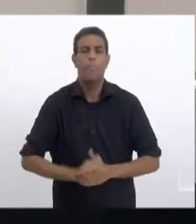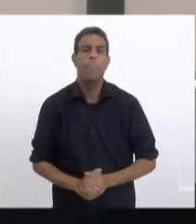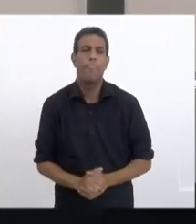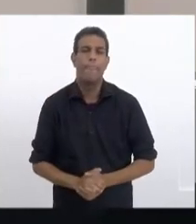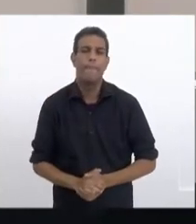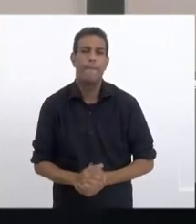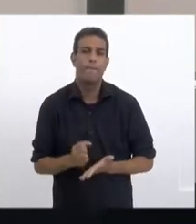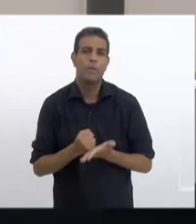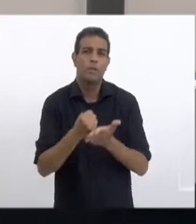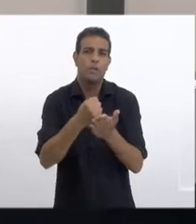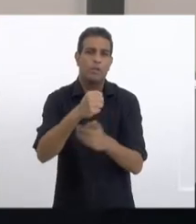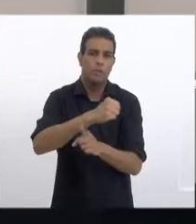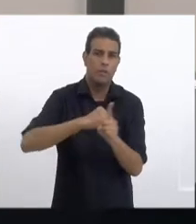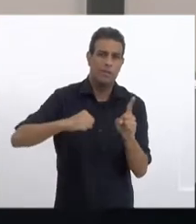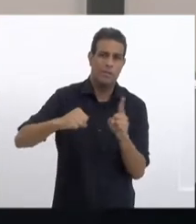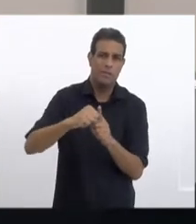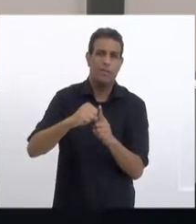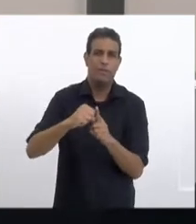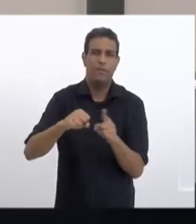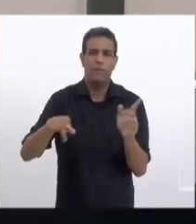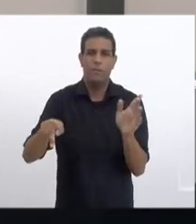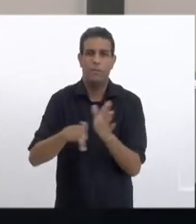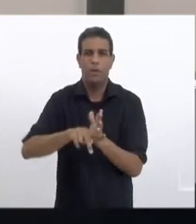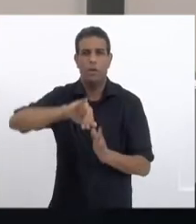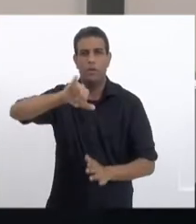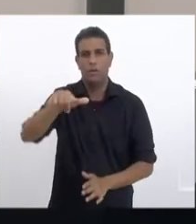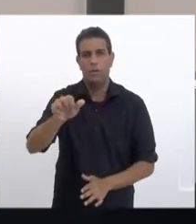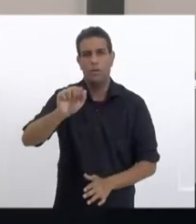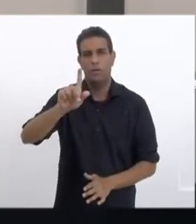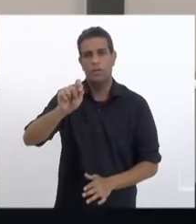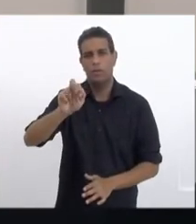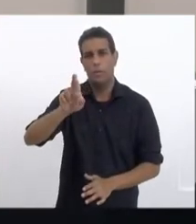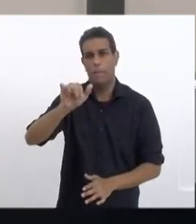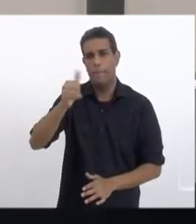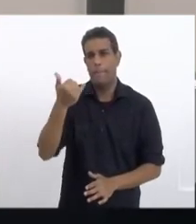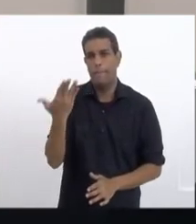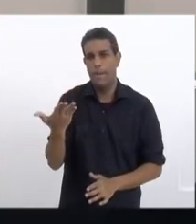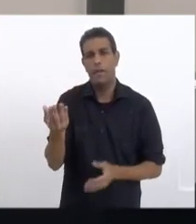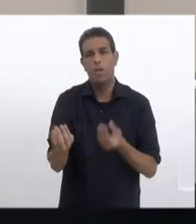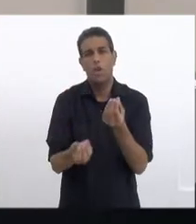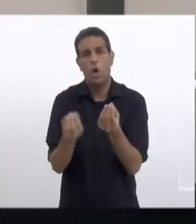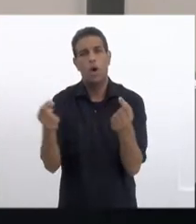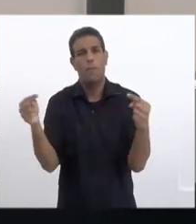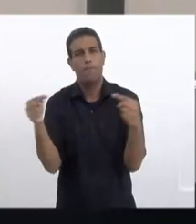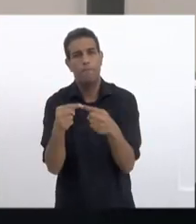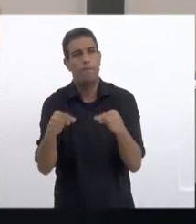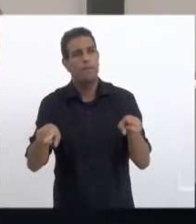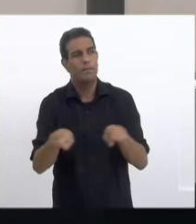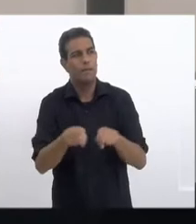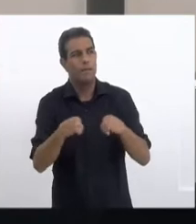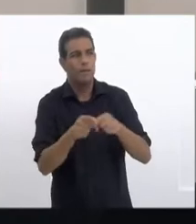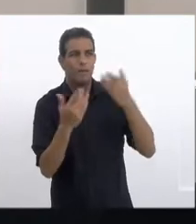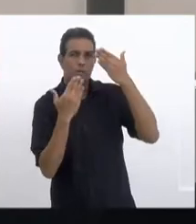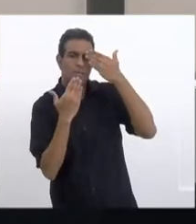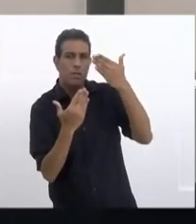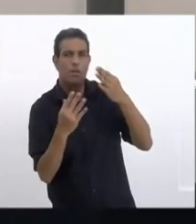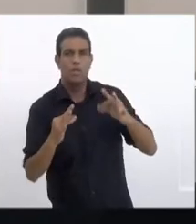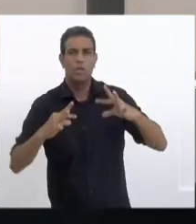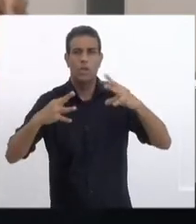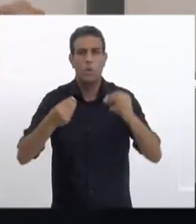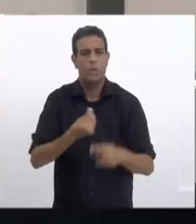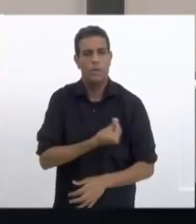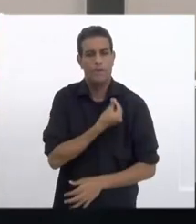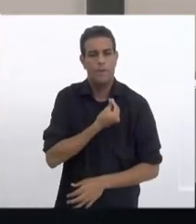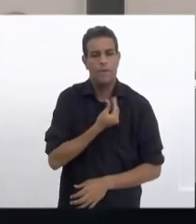Assistência Social de Japeri, a senhora Natácia de Moura. Quero também agradecer a